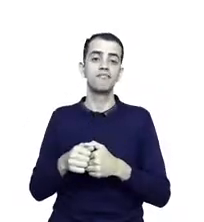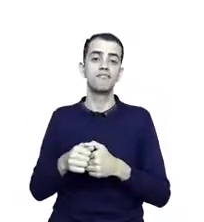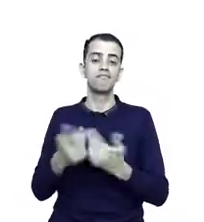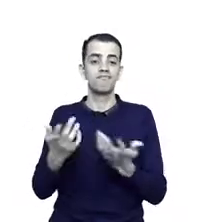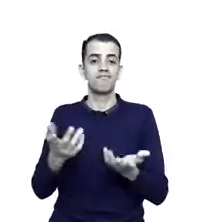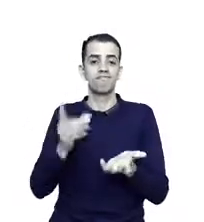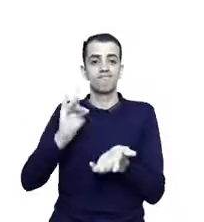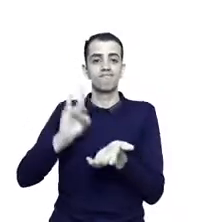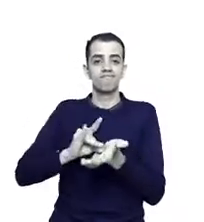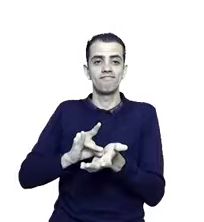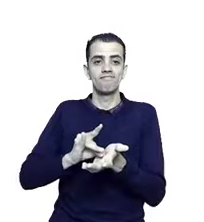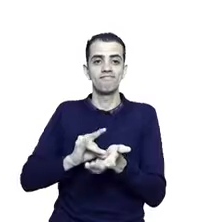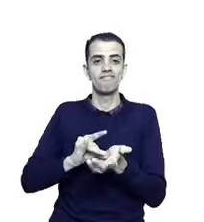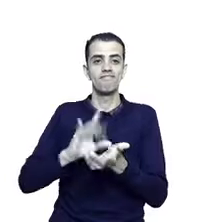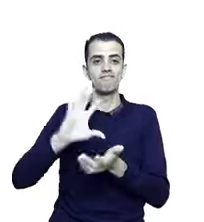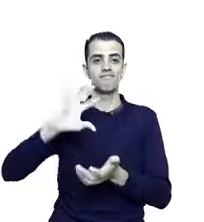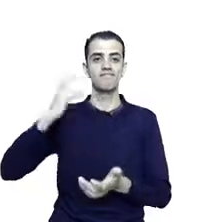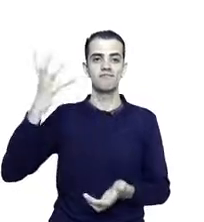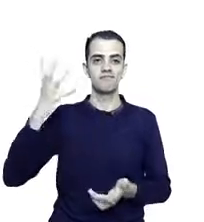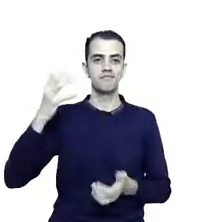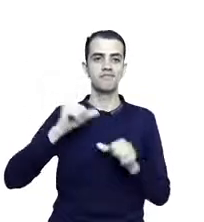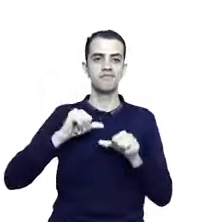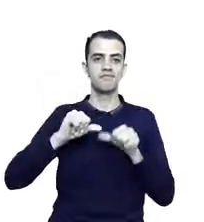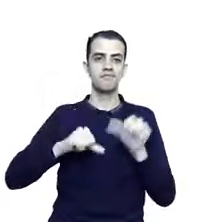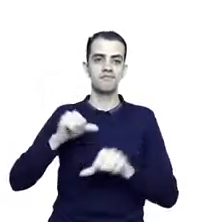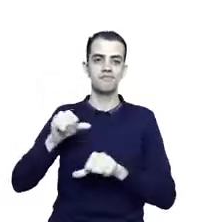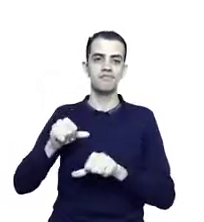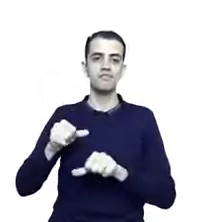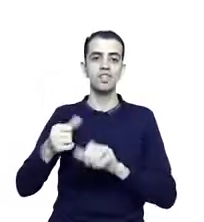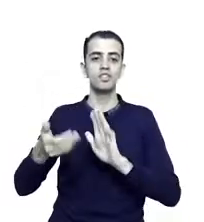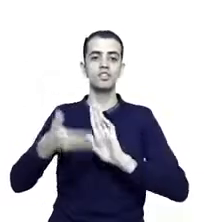aquela alteração ali que você vê, na verdade, é onde a gente